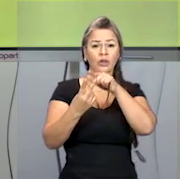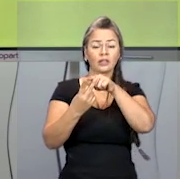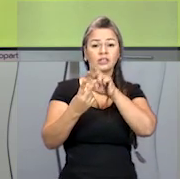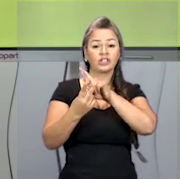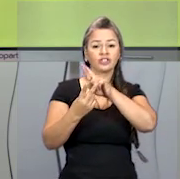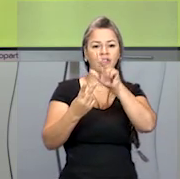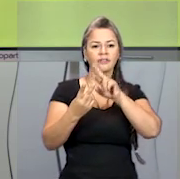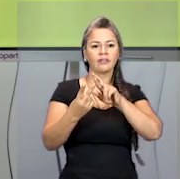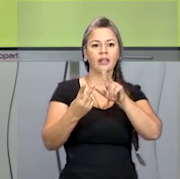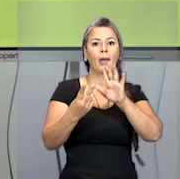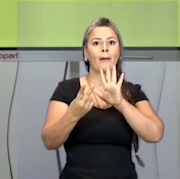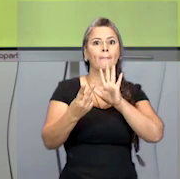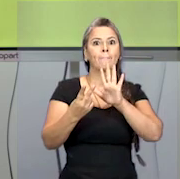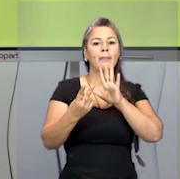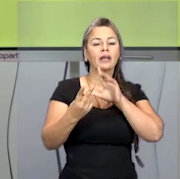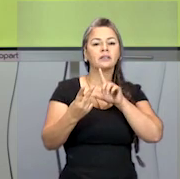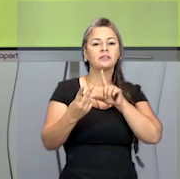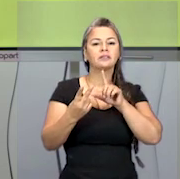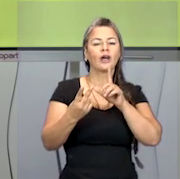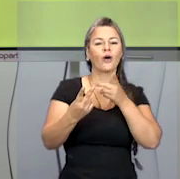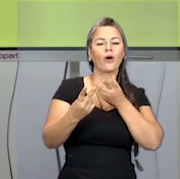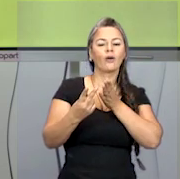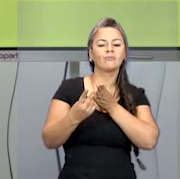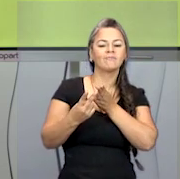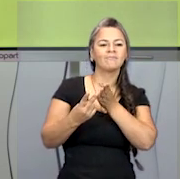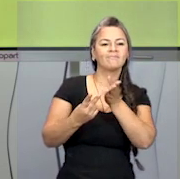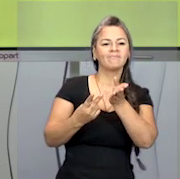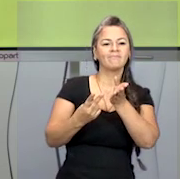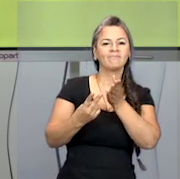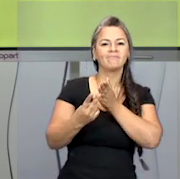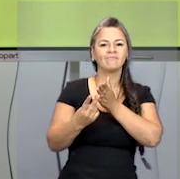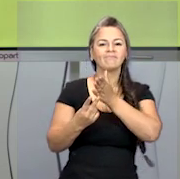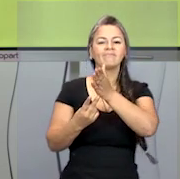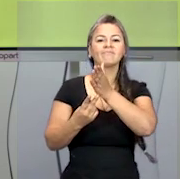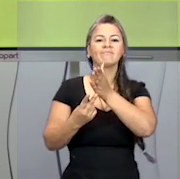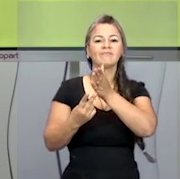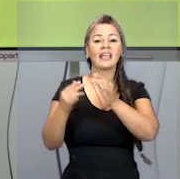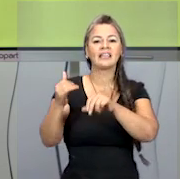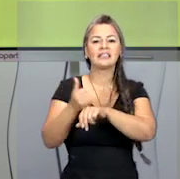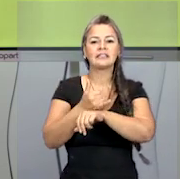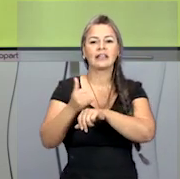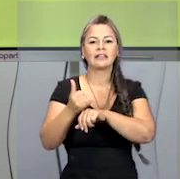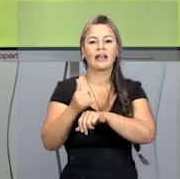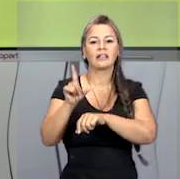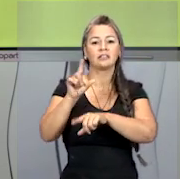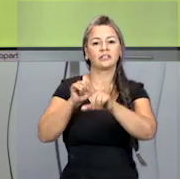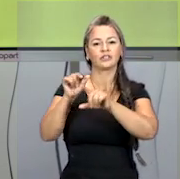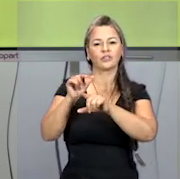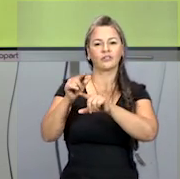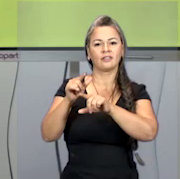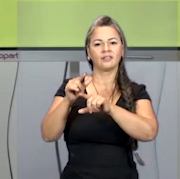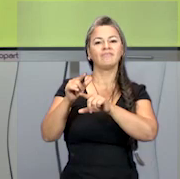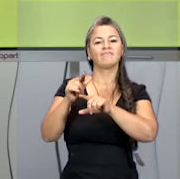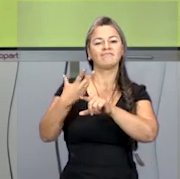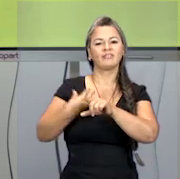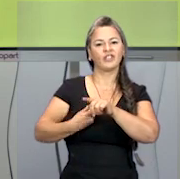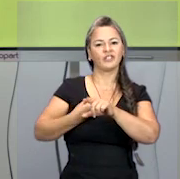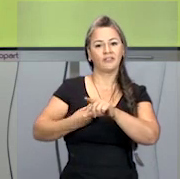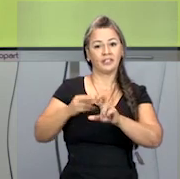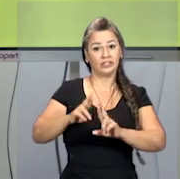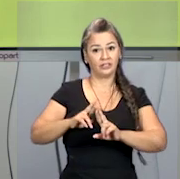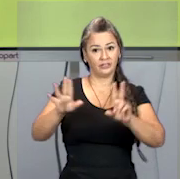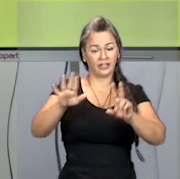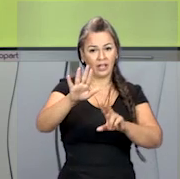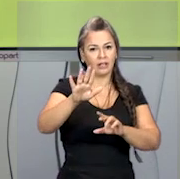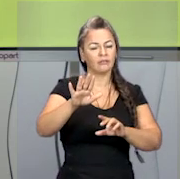vida. Mas nós temos que ter um cuidado, porque ao julgar as outras pessoas, ao